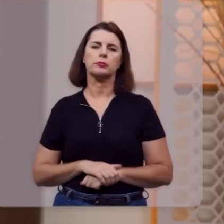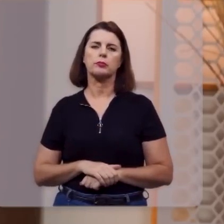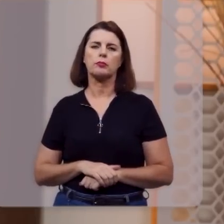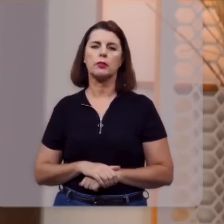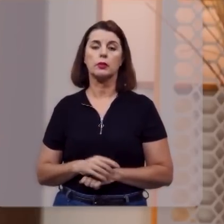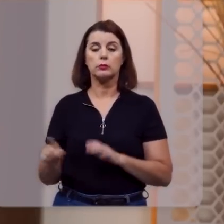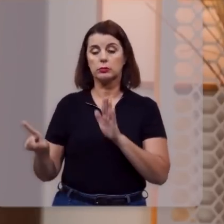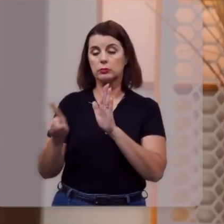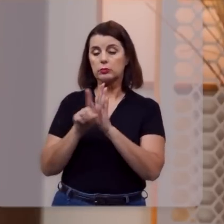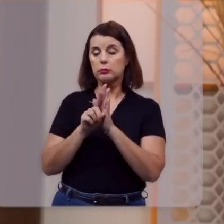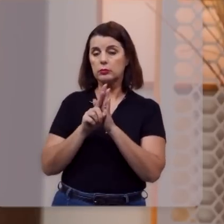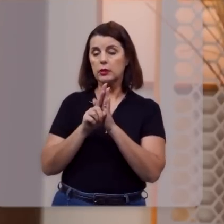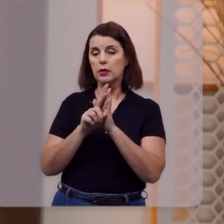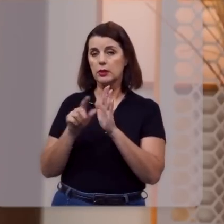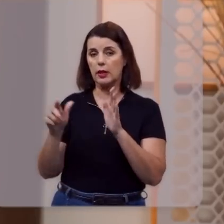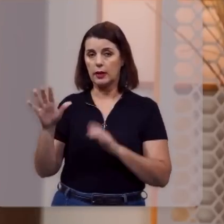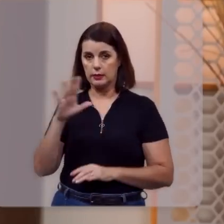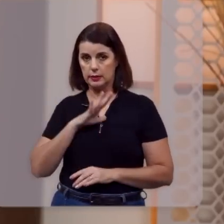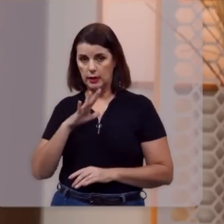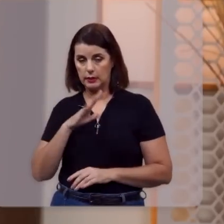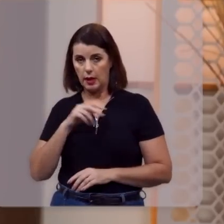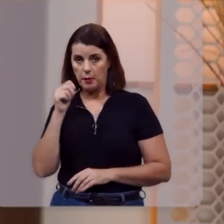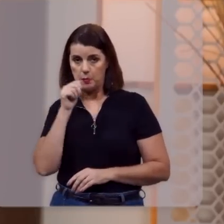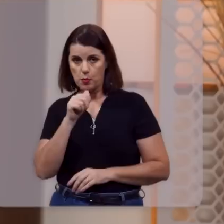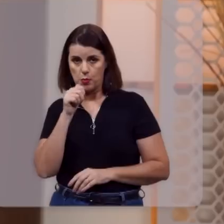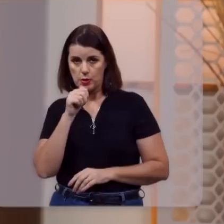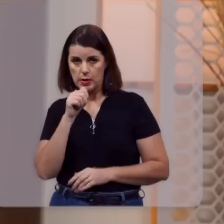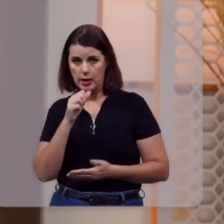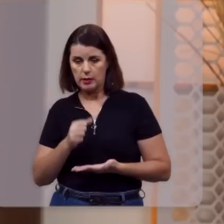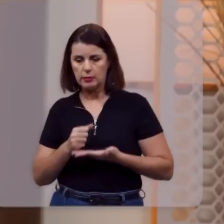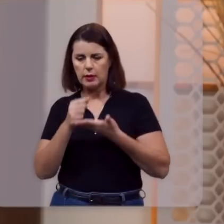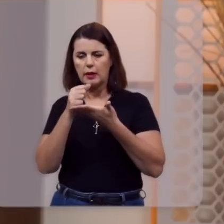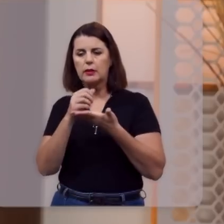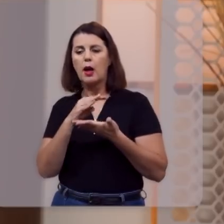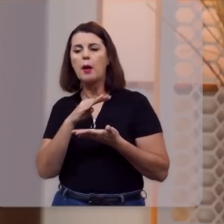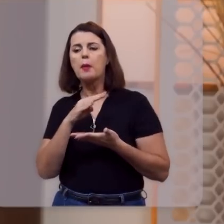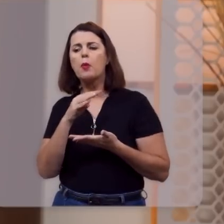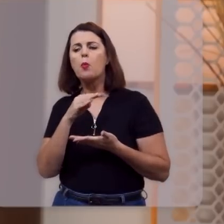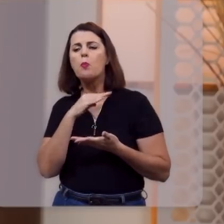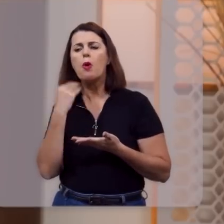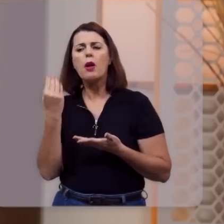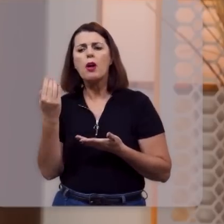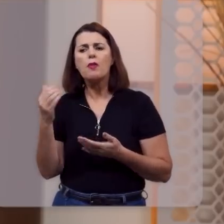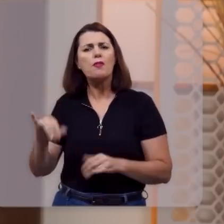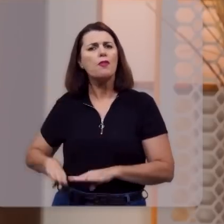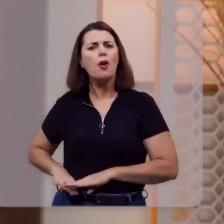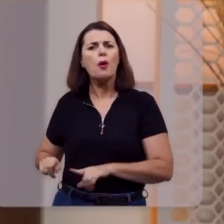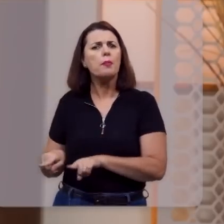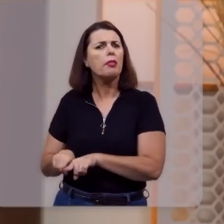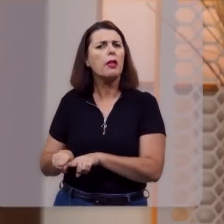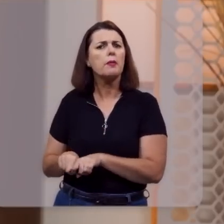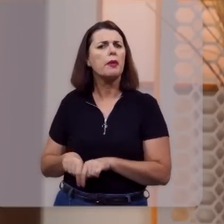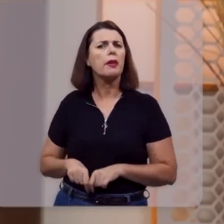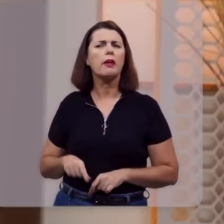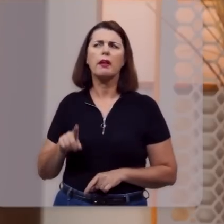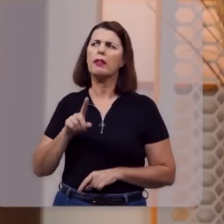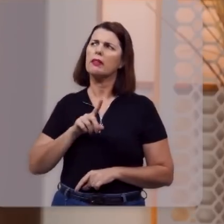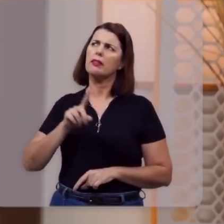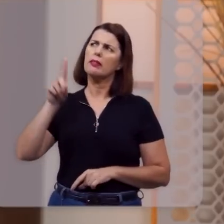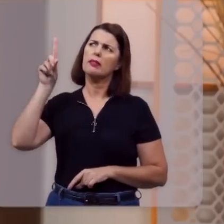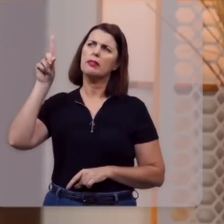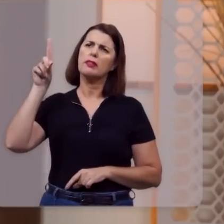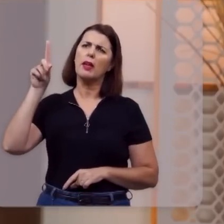Quando ele chega em Sarepta, a mulher que deveria sustentá-lo está morrendo de fome. E Deus, às